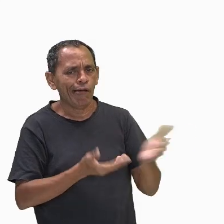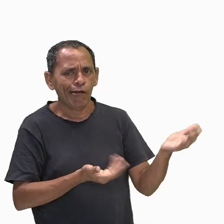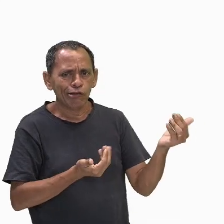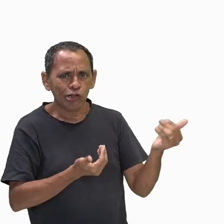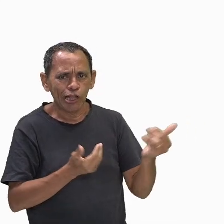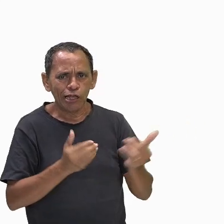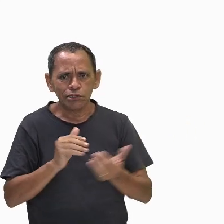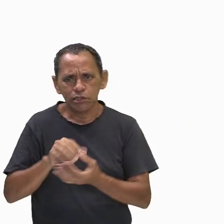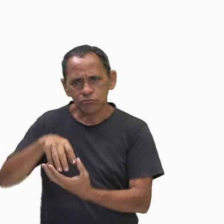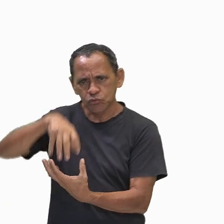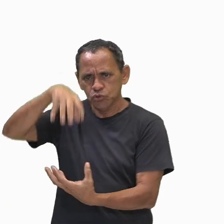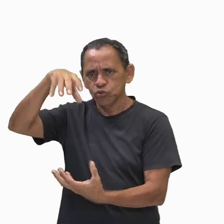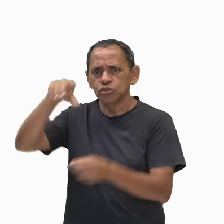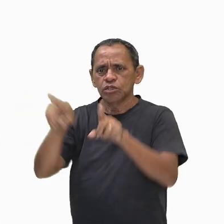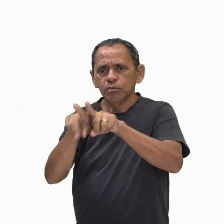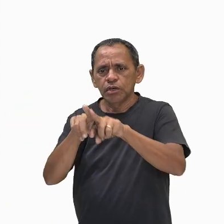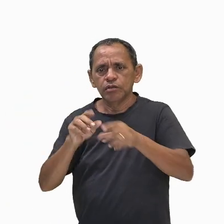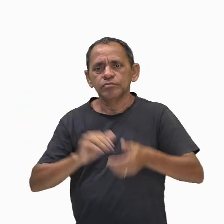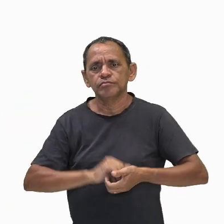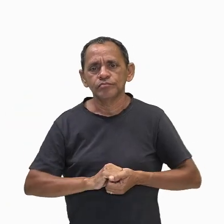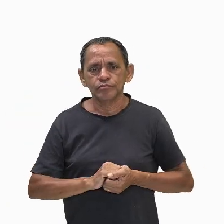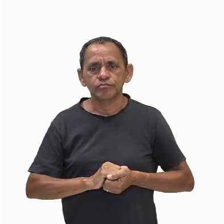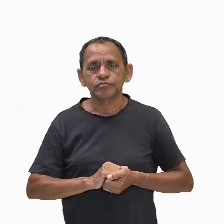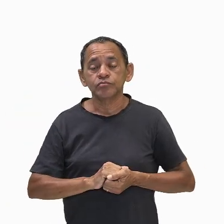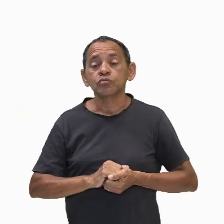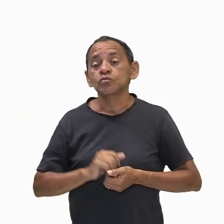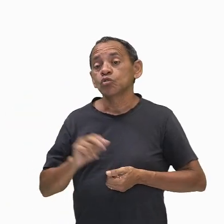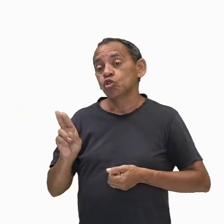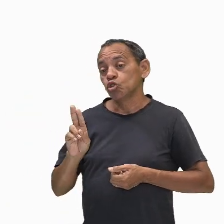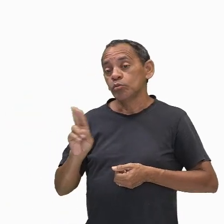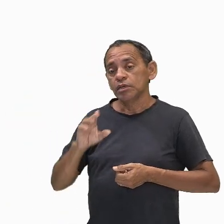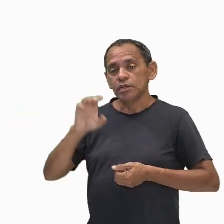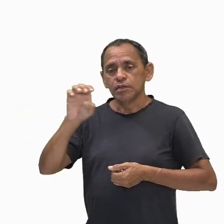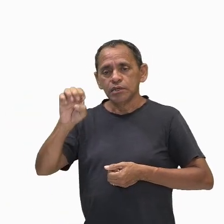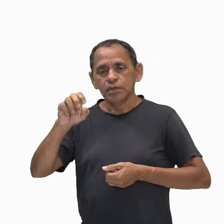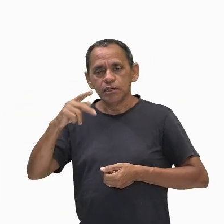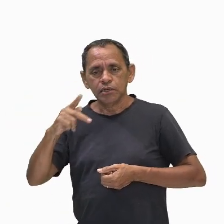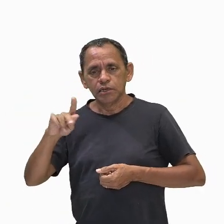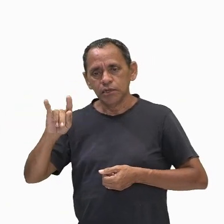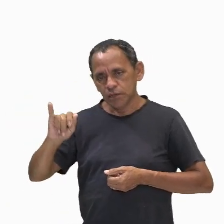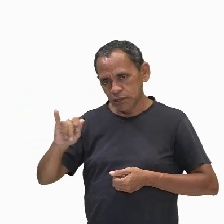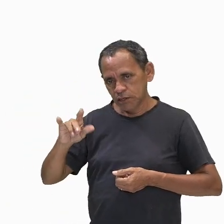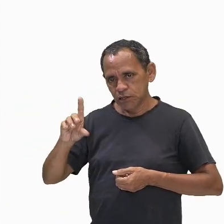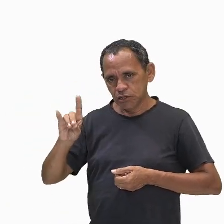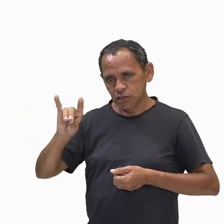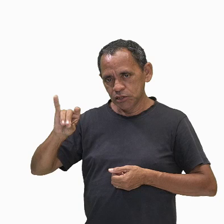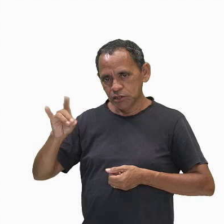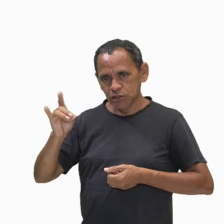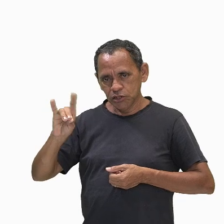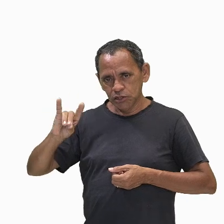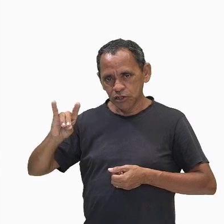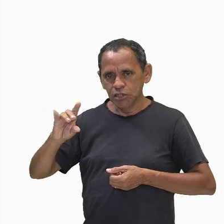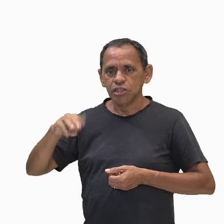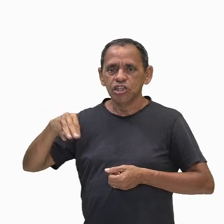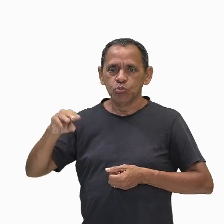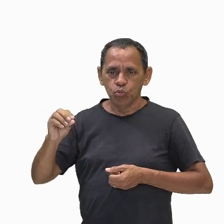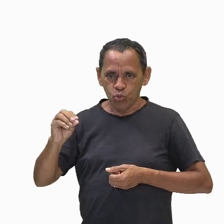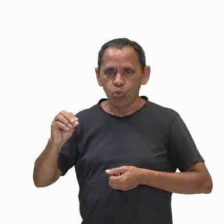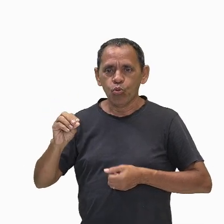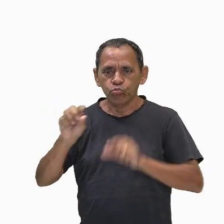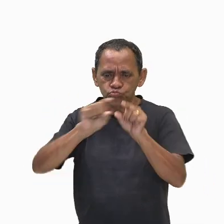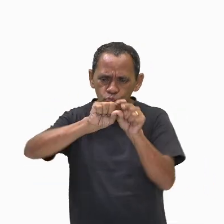Também continuando, nós temos o epidídimo, que são túbulos enovelados com função